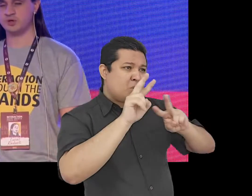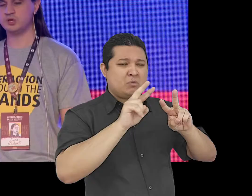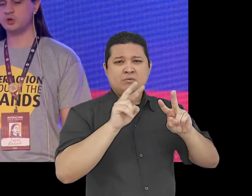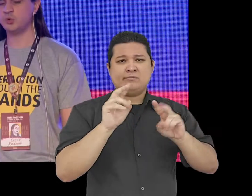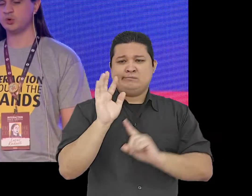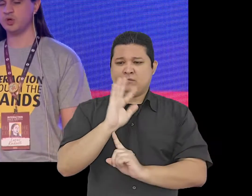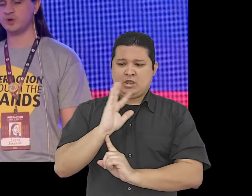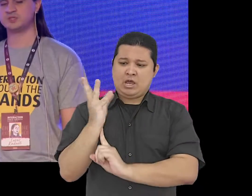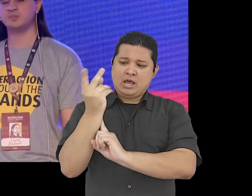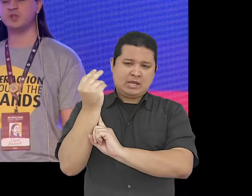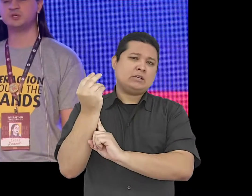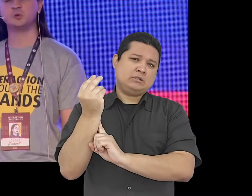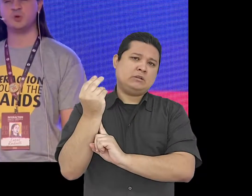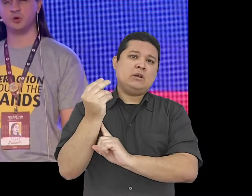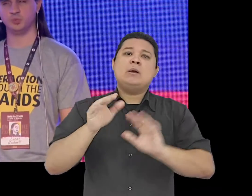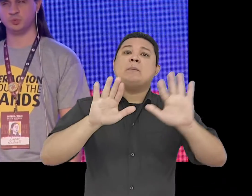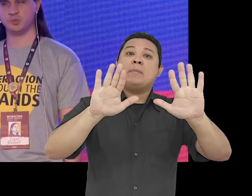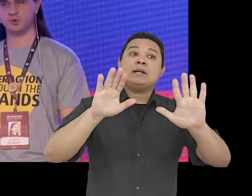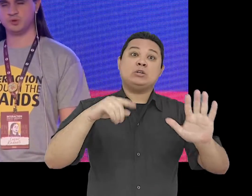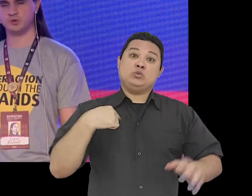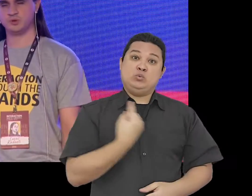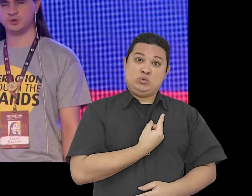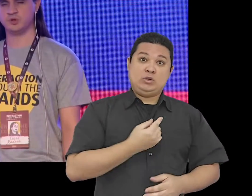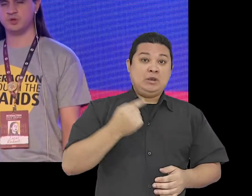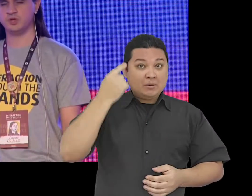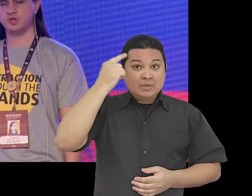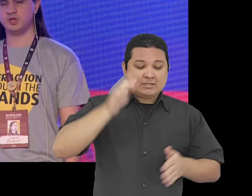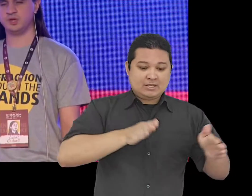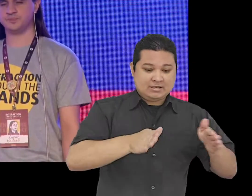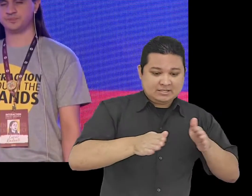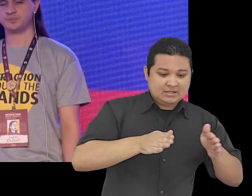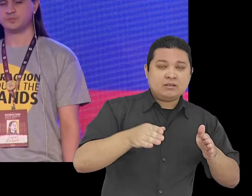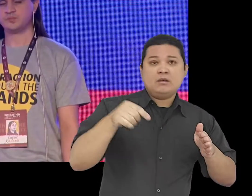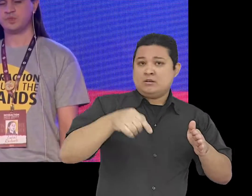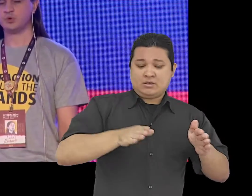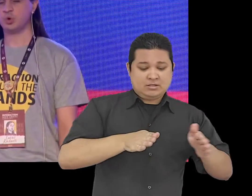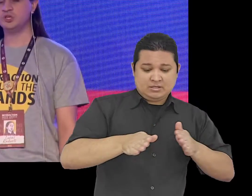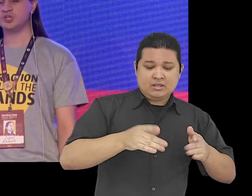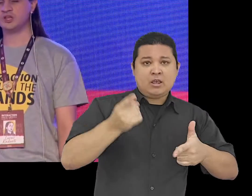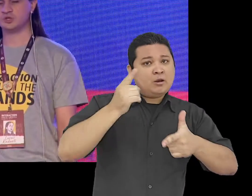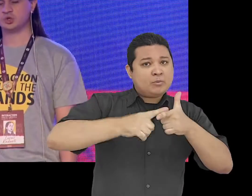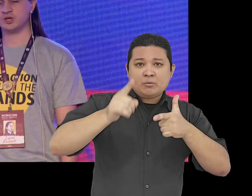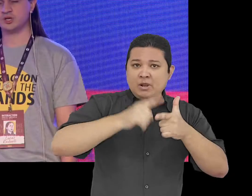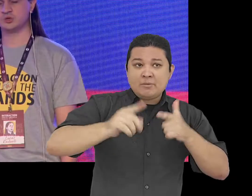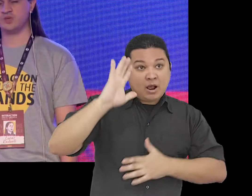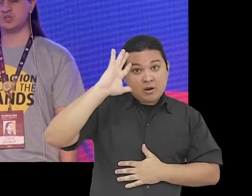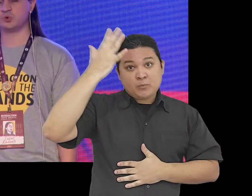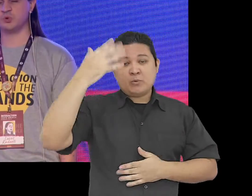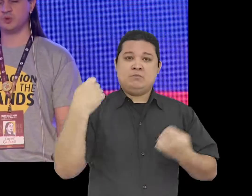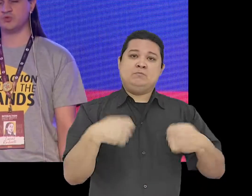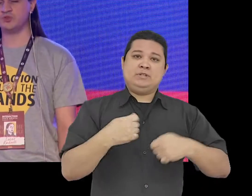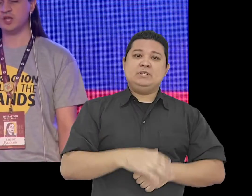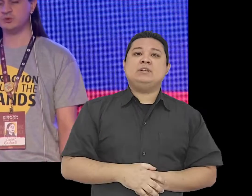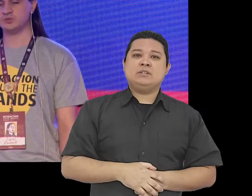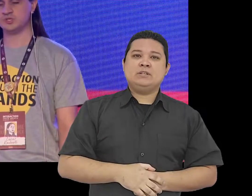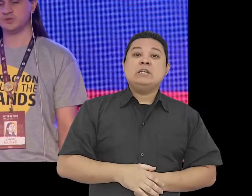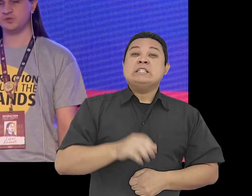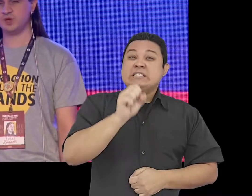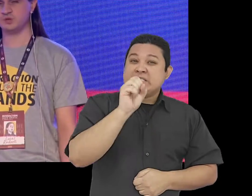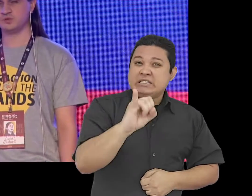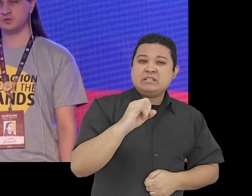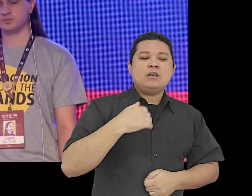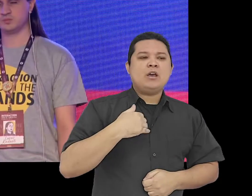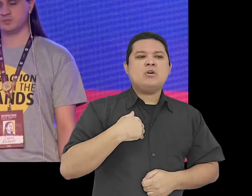um problema. E qual que é o problema? A acessibilidade também é um problema. E quando a gente tenta só resolver esse problema no final